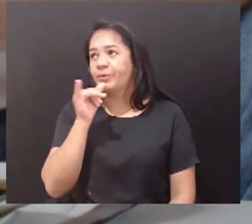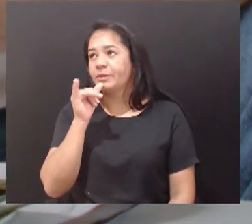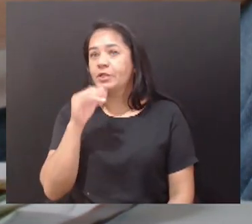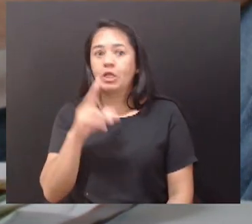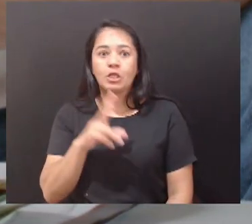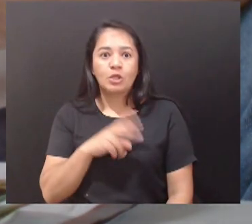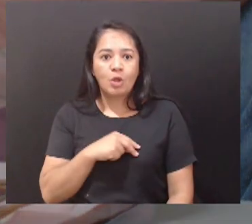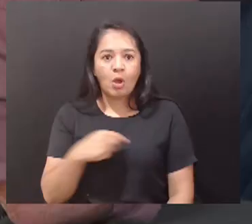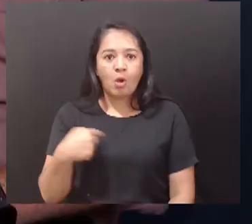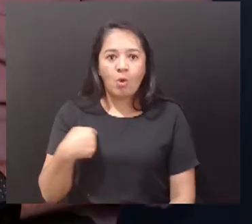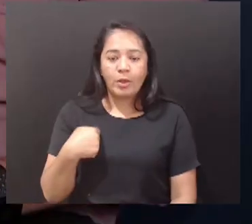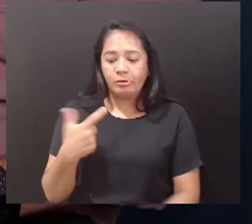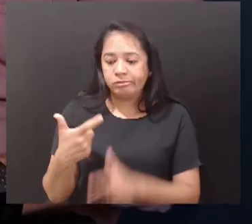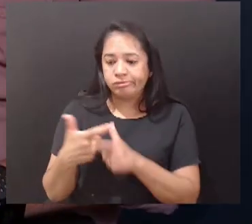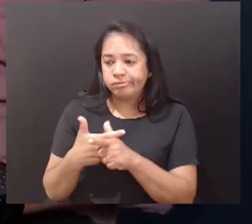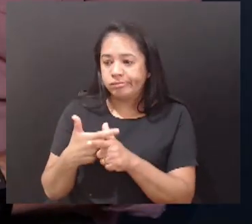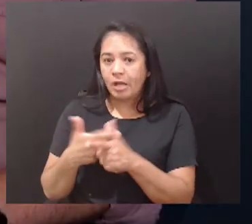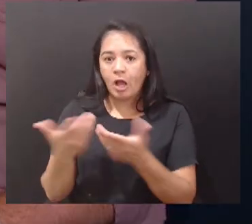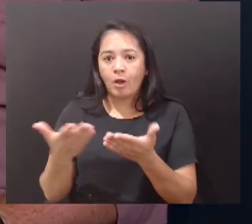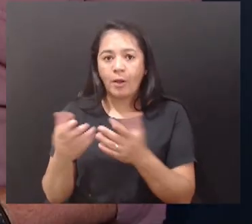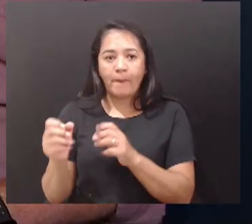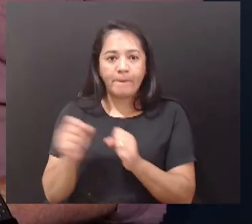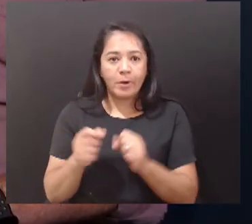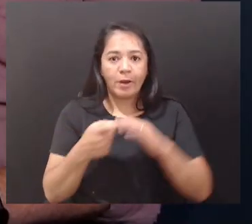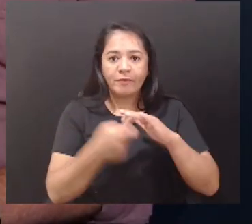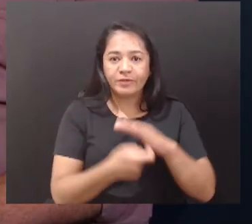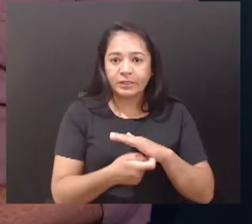tô endividado agora, será que eu posso aplicar, não ficar nessa